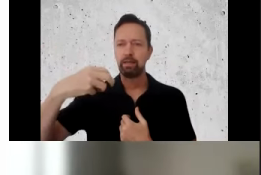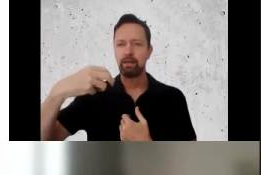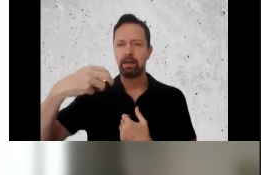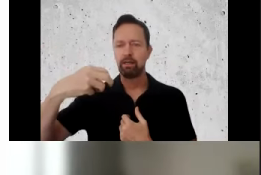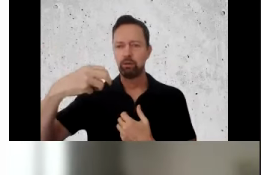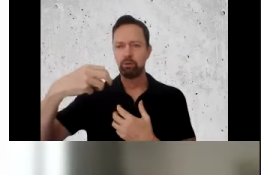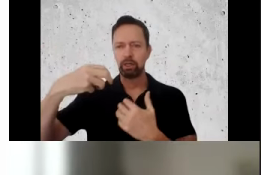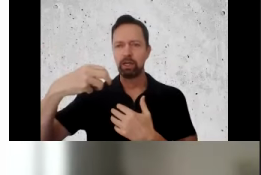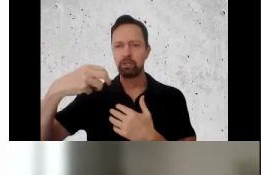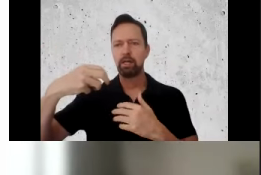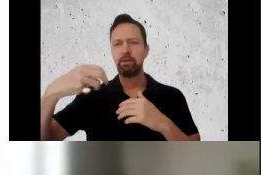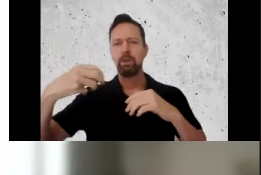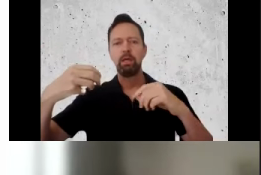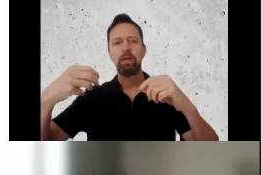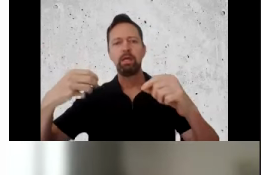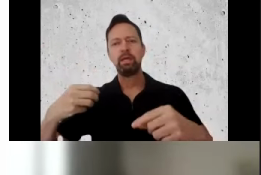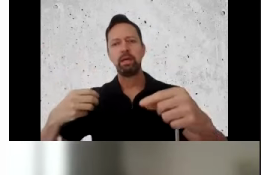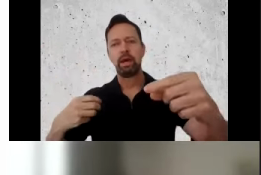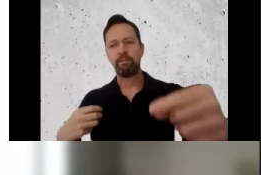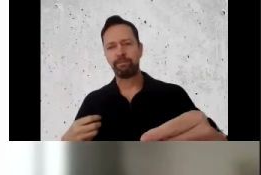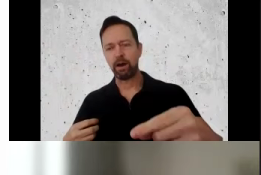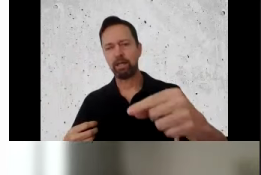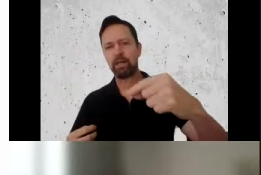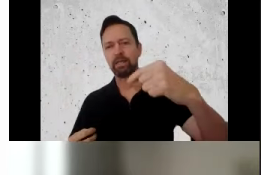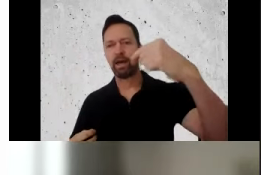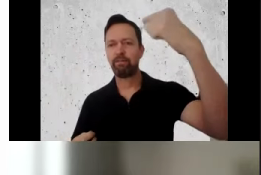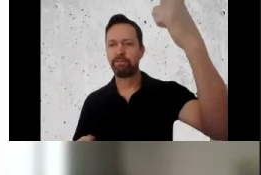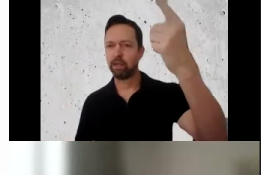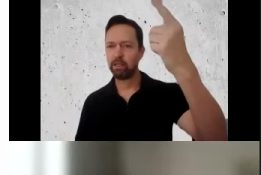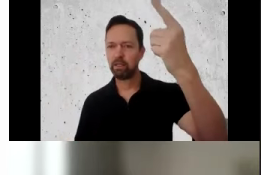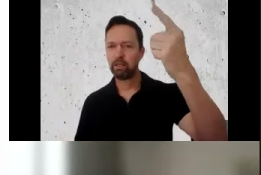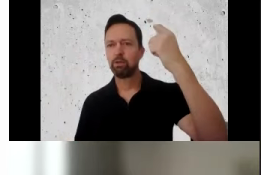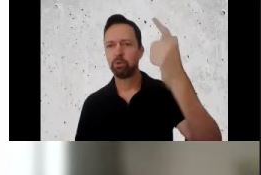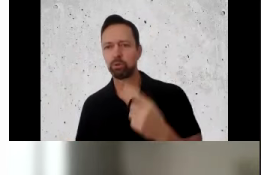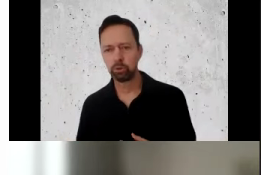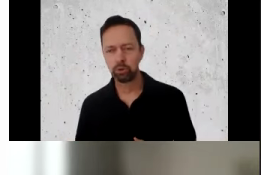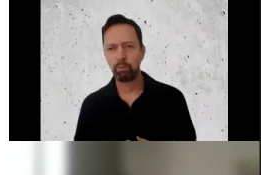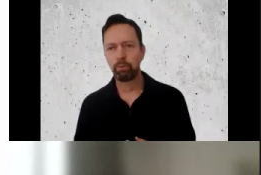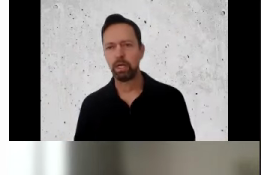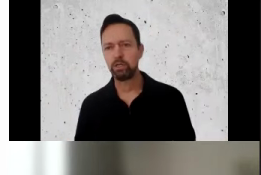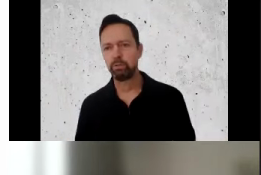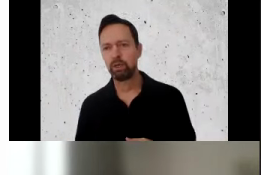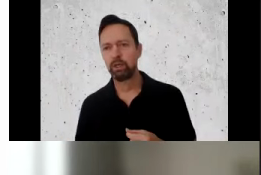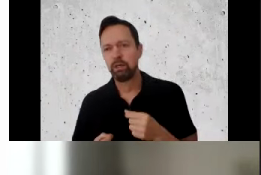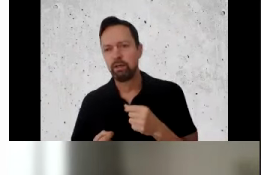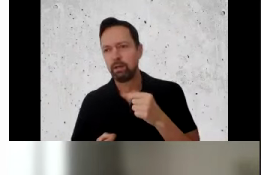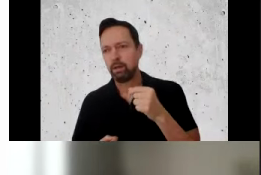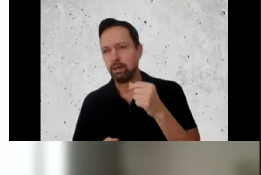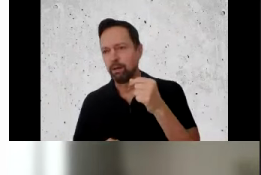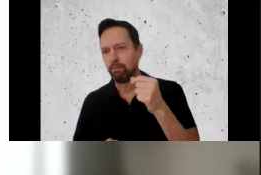refém do cliente dela, e a fábrica ia estar refém do produtor de componente,